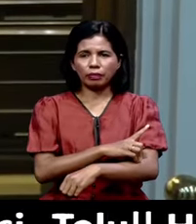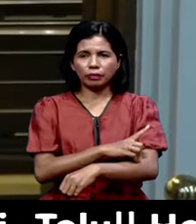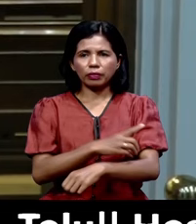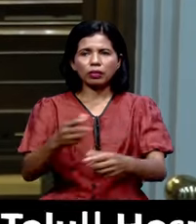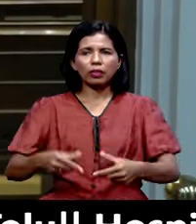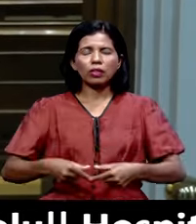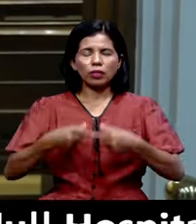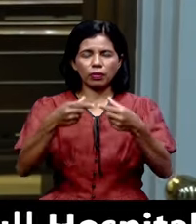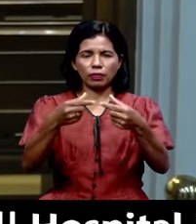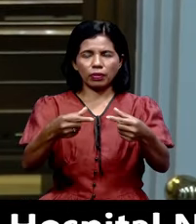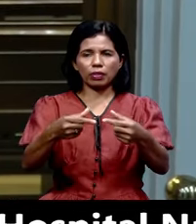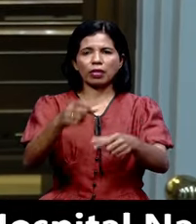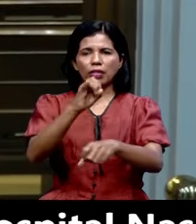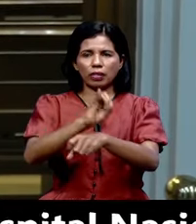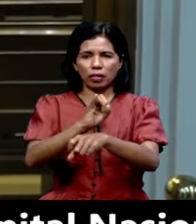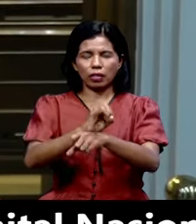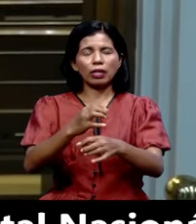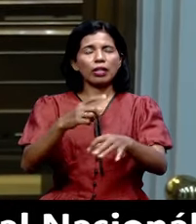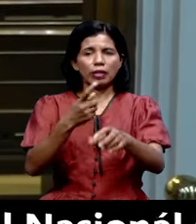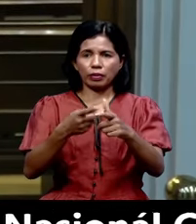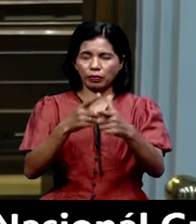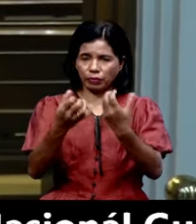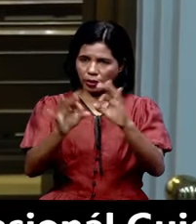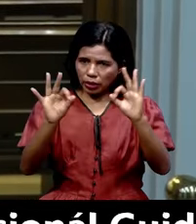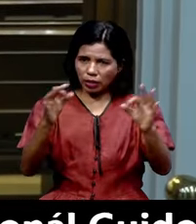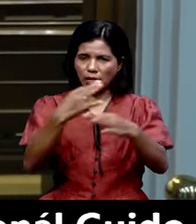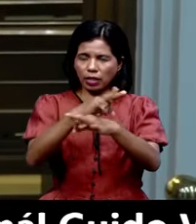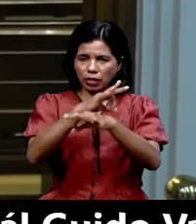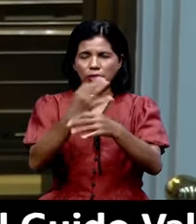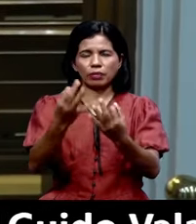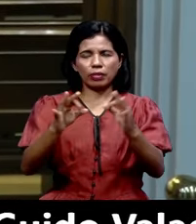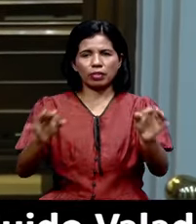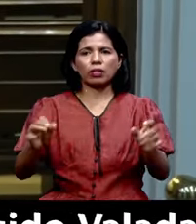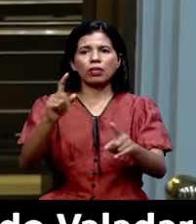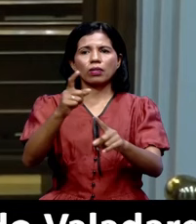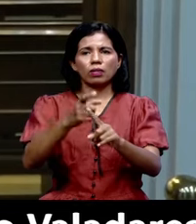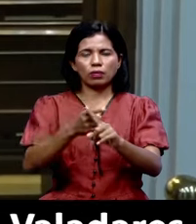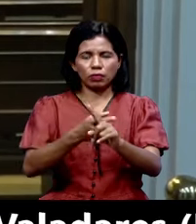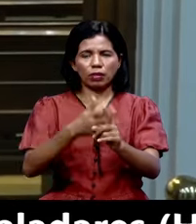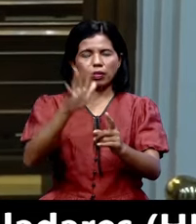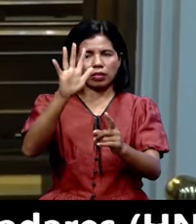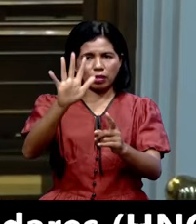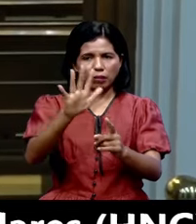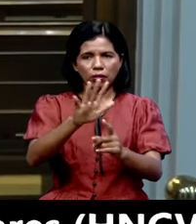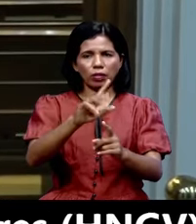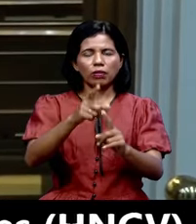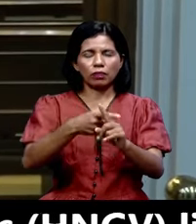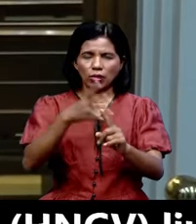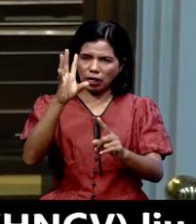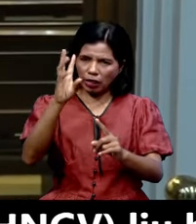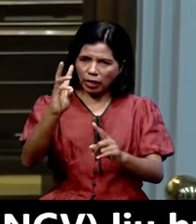Entrega igreja depois da reabilitação né, durante Fulan Lima Rovalo, quase Fulan Nen